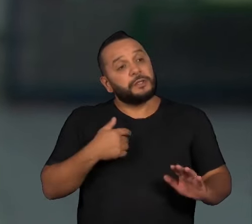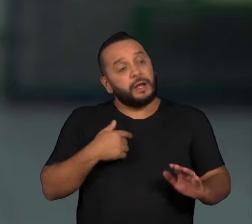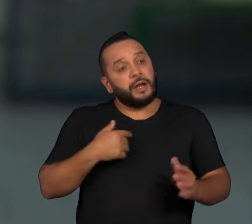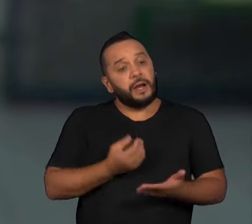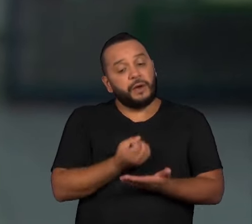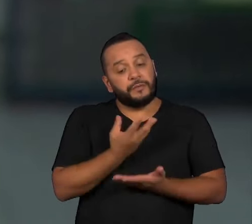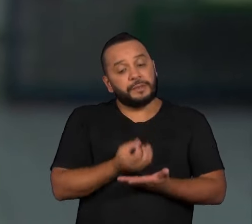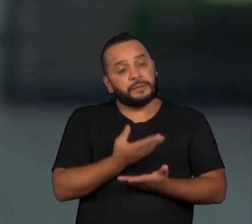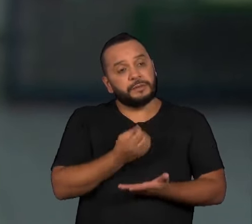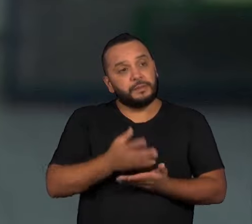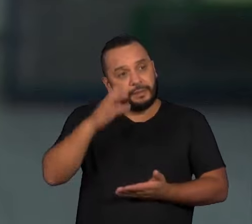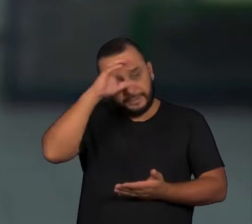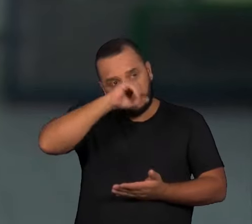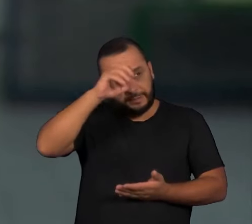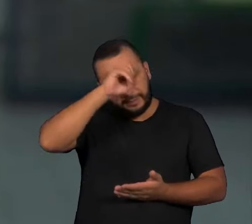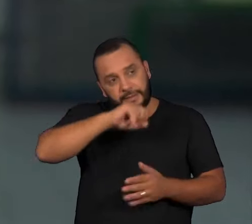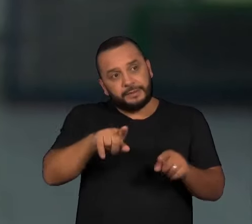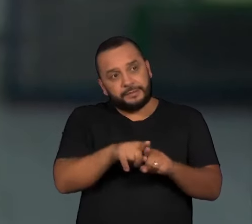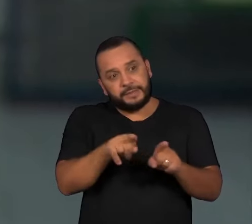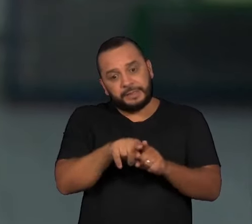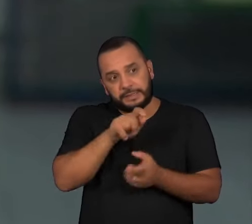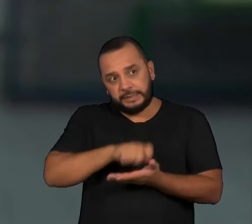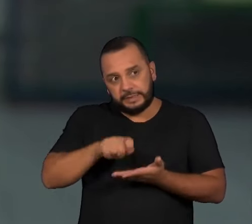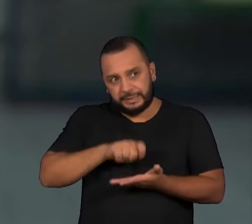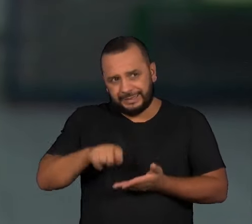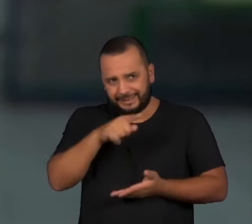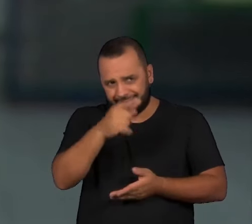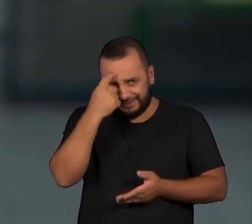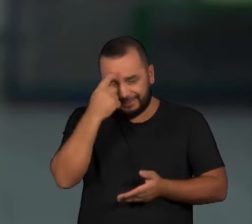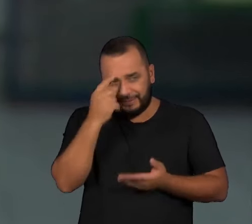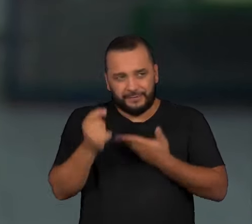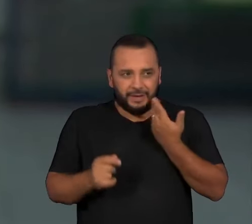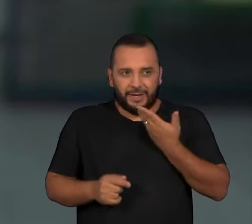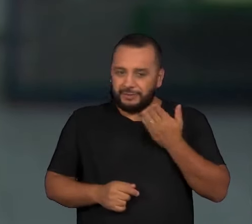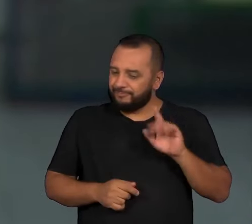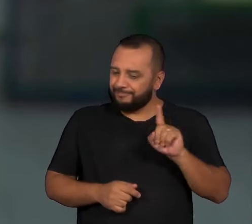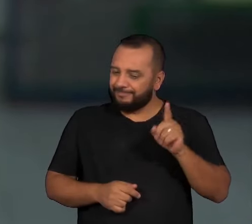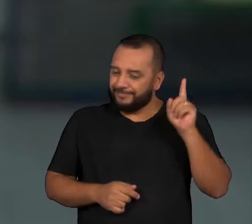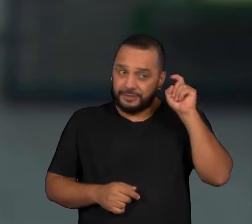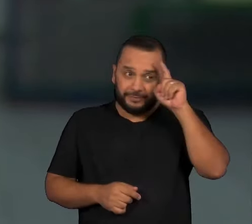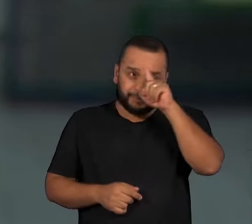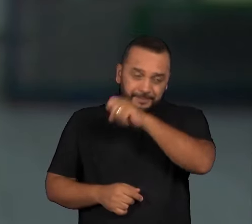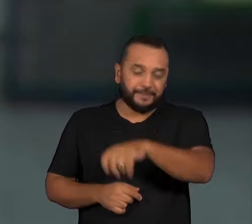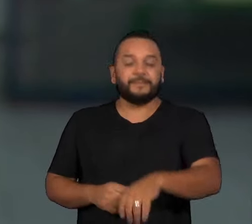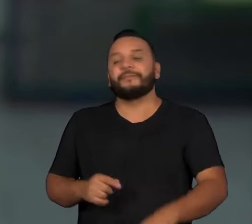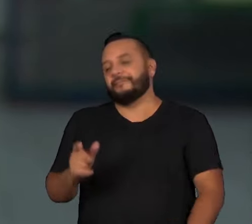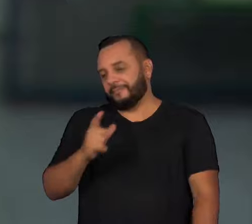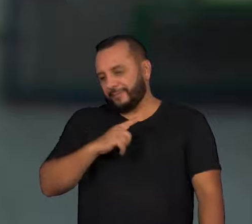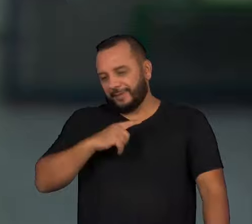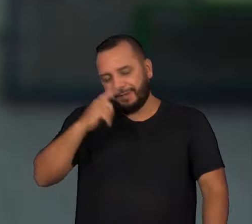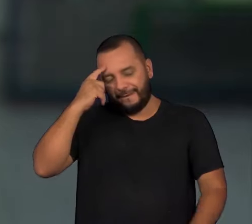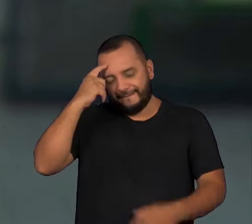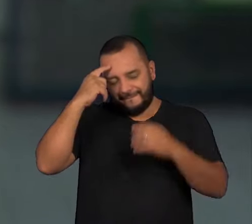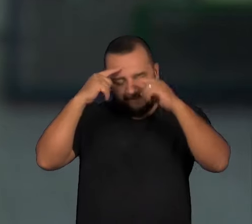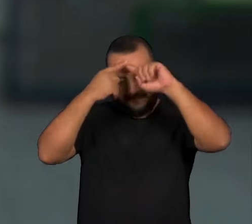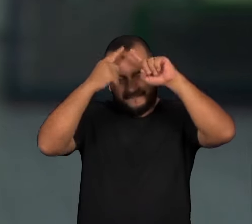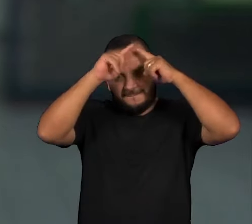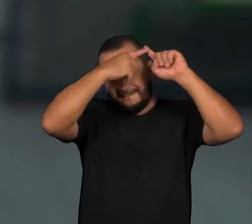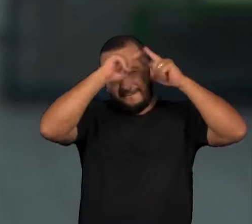a gente pensa que é fácil, mas é um processo muito difícil, porque ele envolve diversas operações mentais,